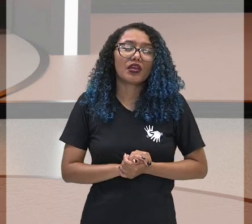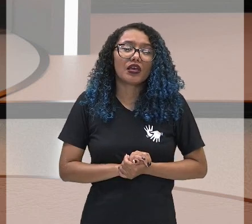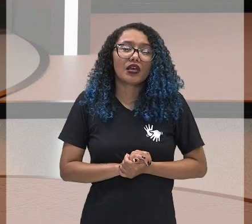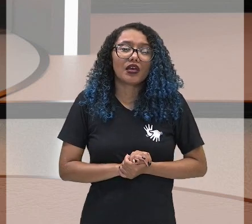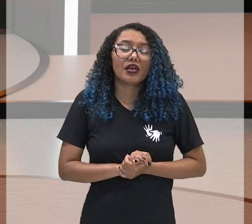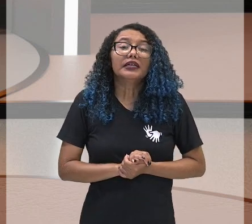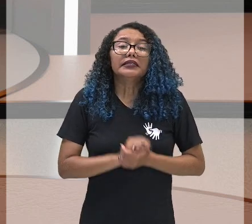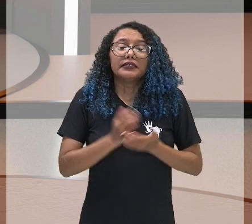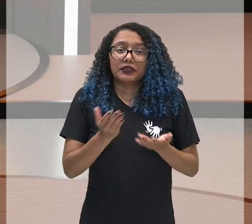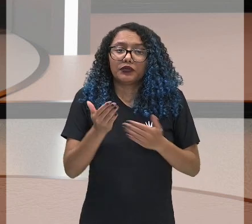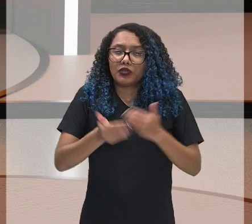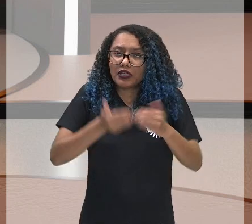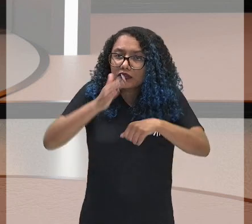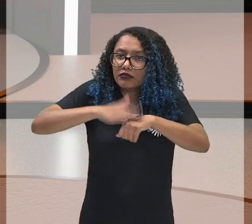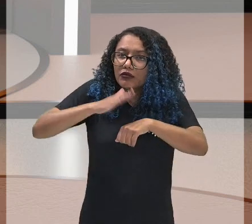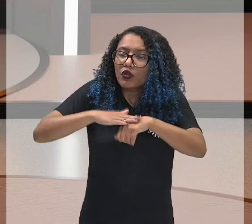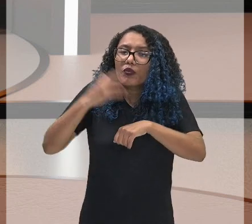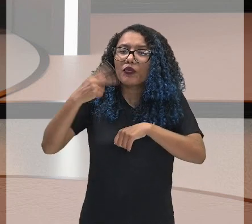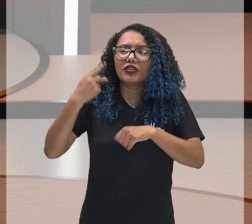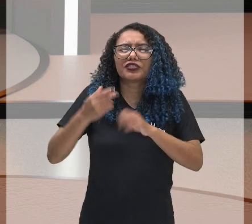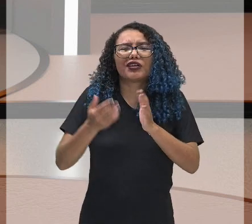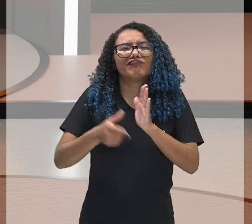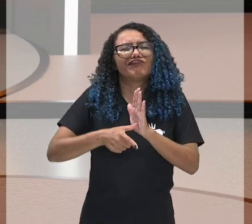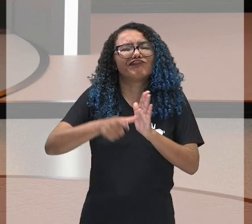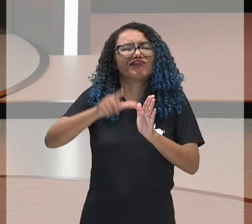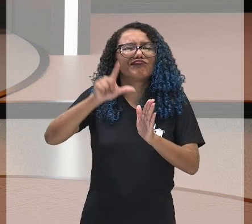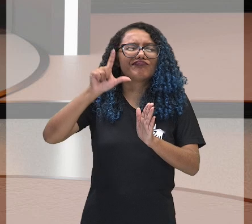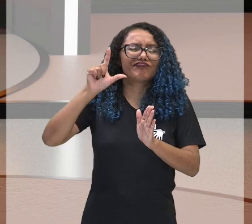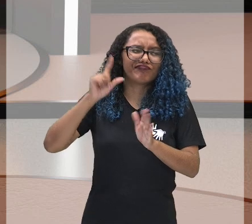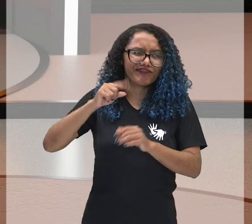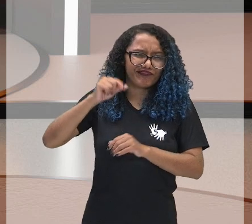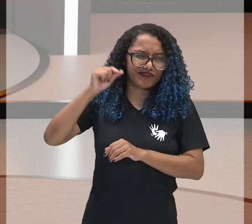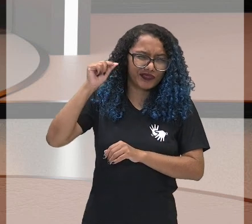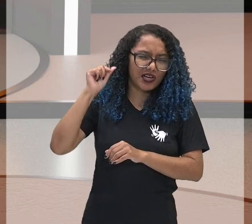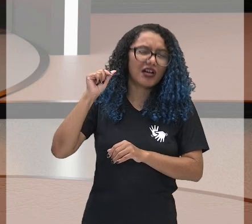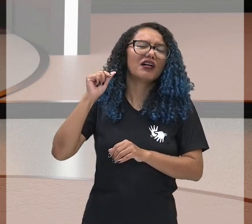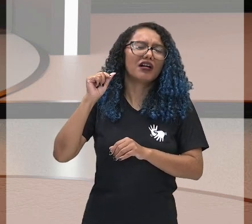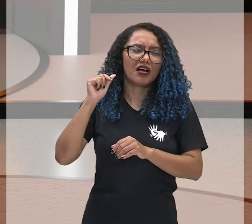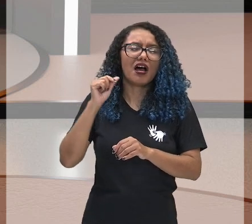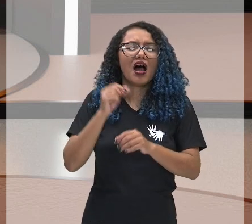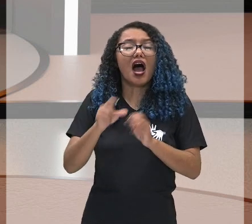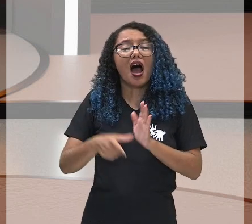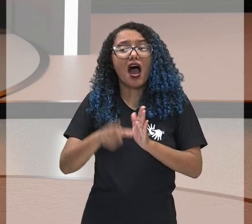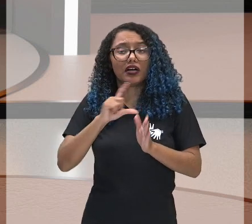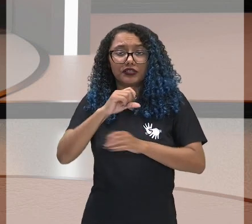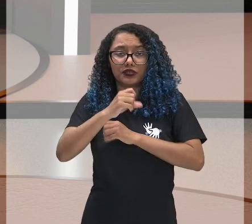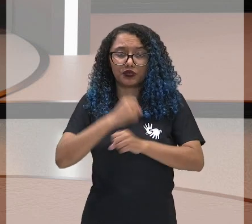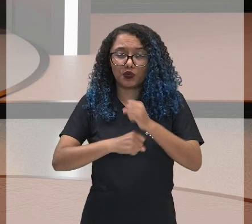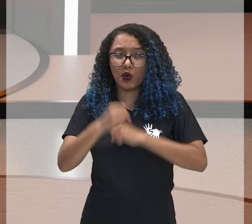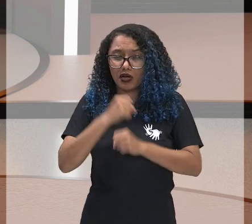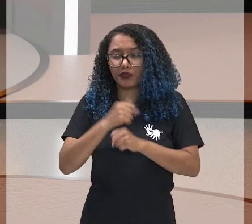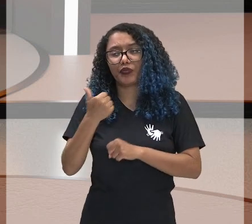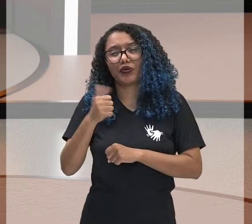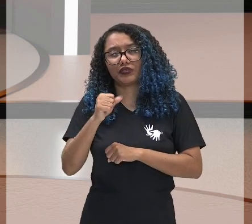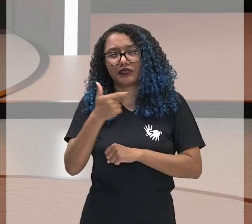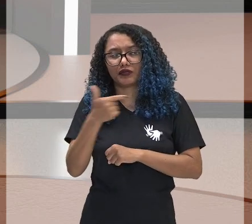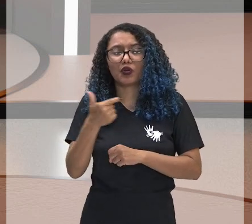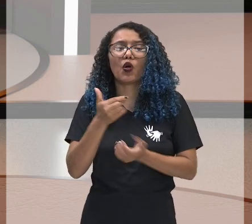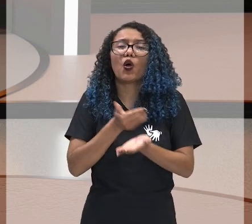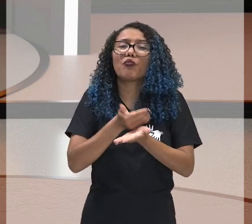emancipação política do Brasil ocorreu bem antes de 1822, tá, gente? Ele se iniciou precisamente lá no ano de